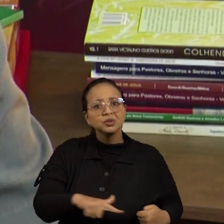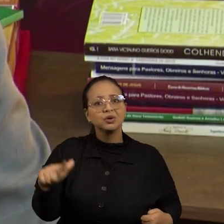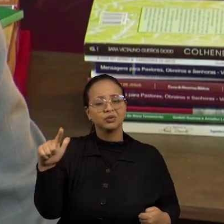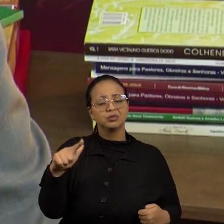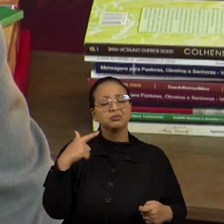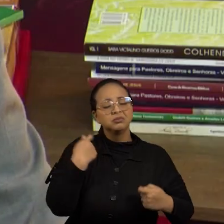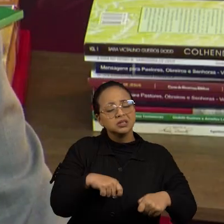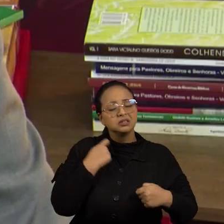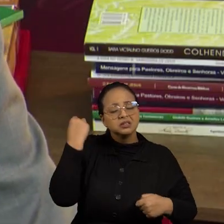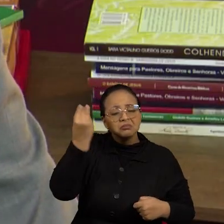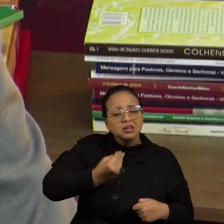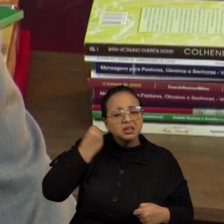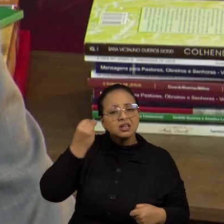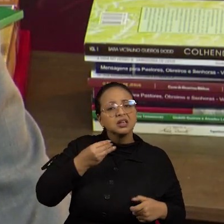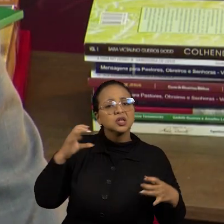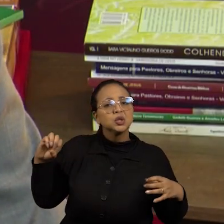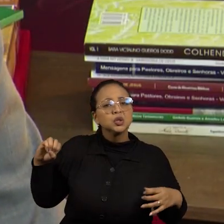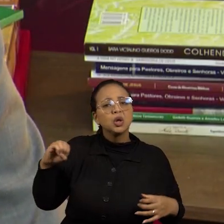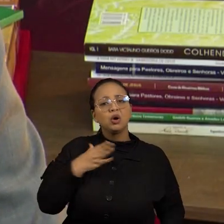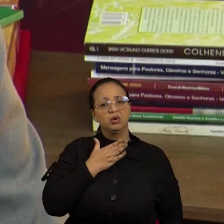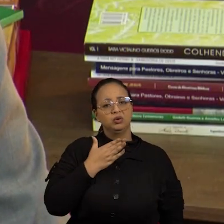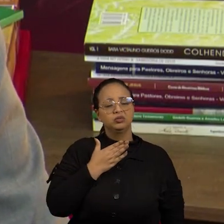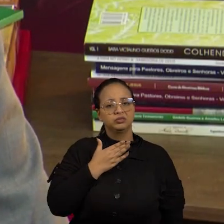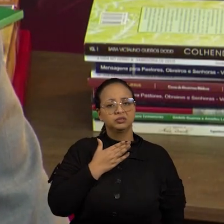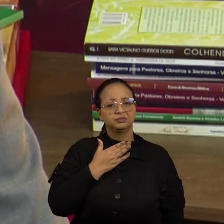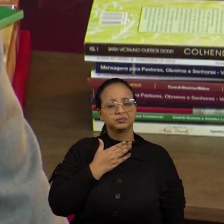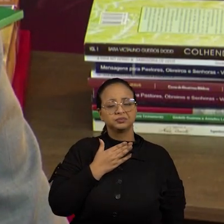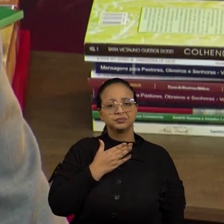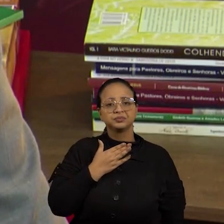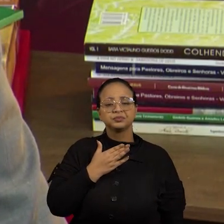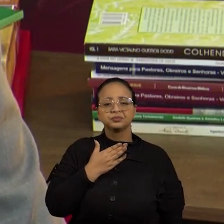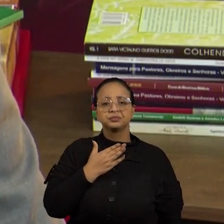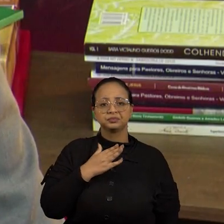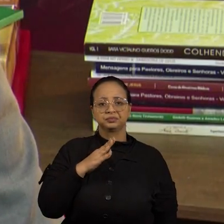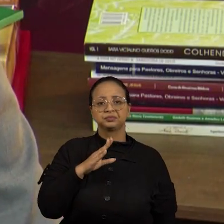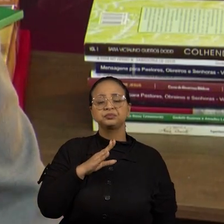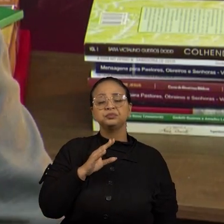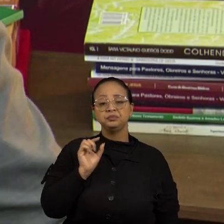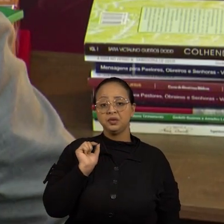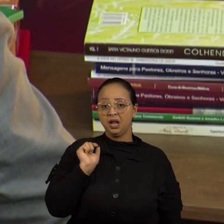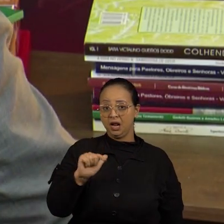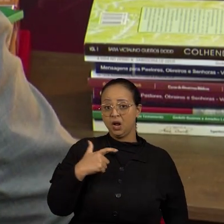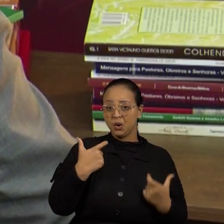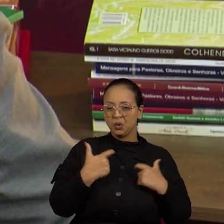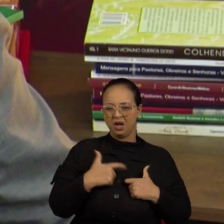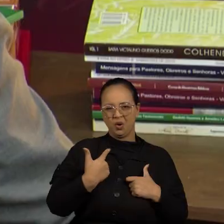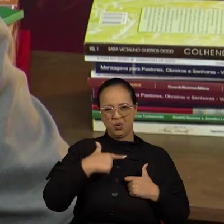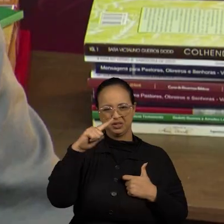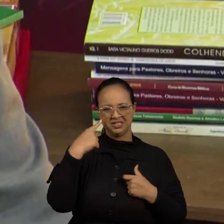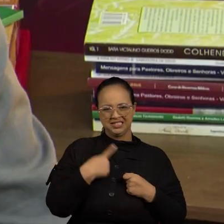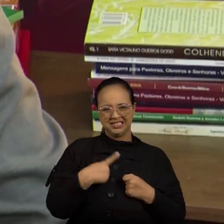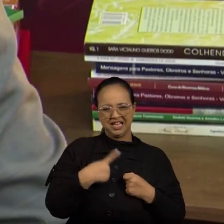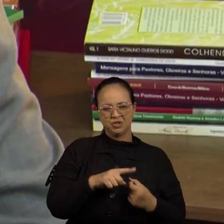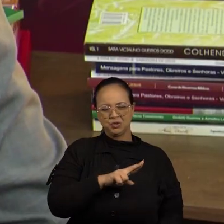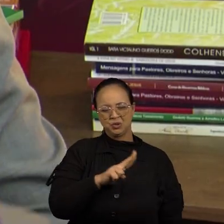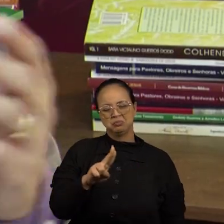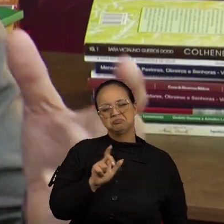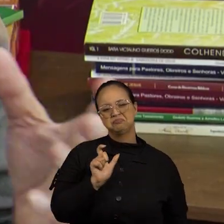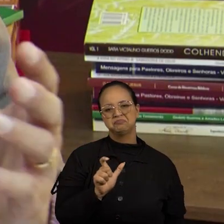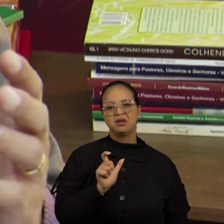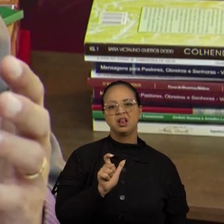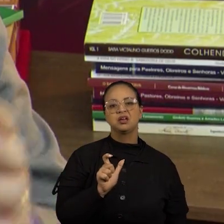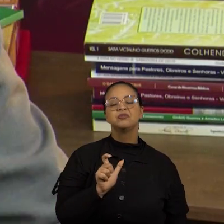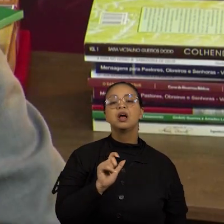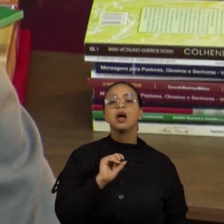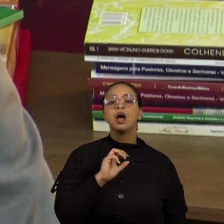para viver esta experiência. Interessante que a Bíblia aqui cita também sobre Ai, né? Interessante que a palavra Ai, interessante, você